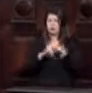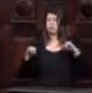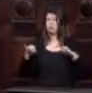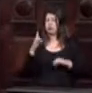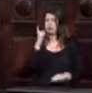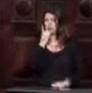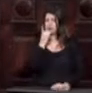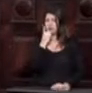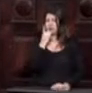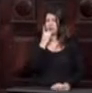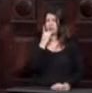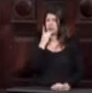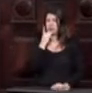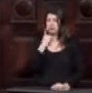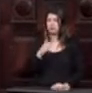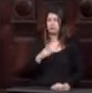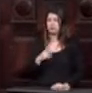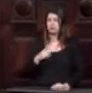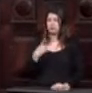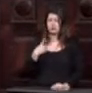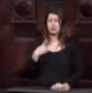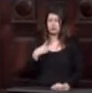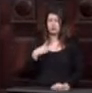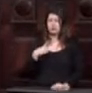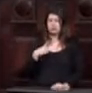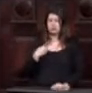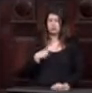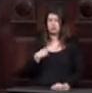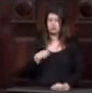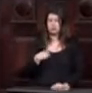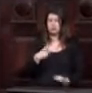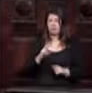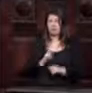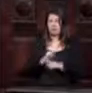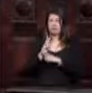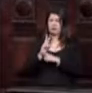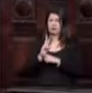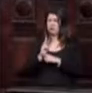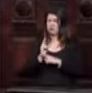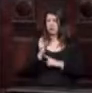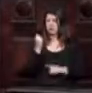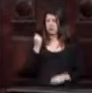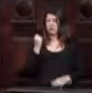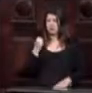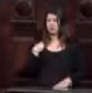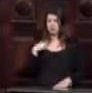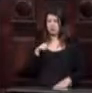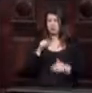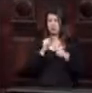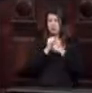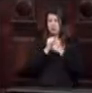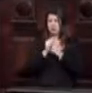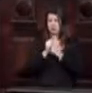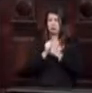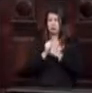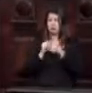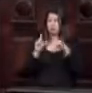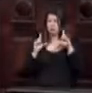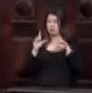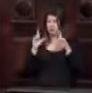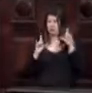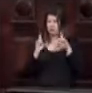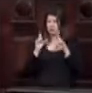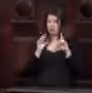deputadas, tá? Saudar os presidentes aqui, os representantes dos poderes, dizer que ele acompanhou a votação lá e agradece a cada